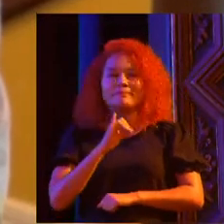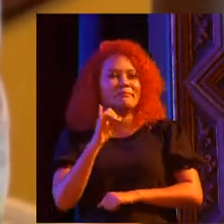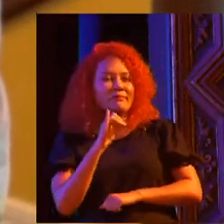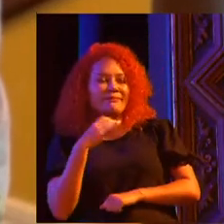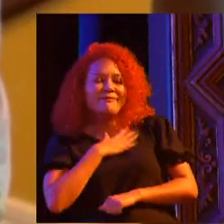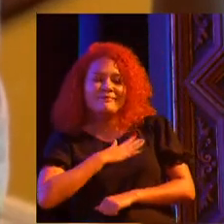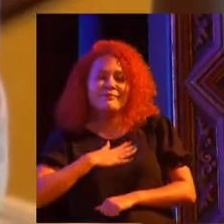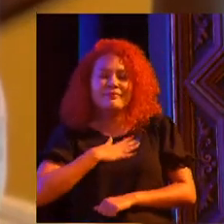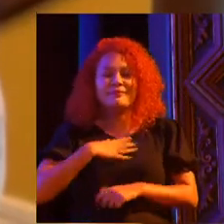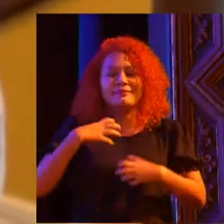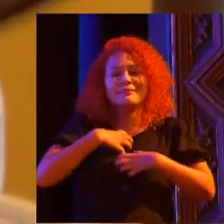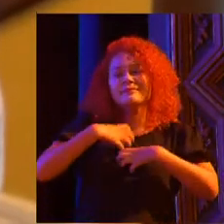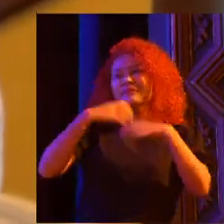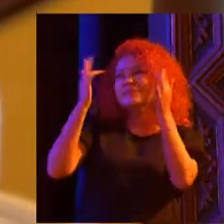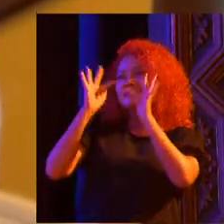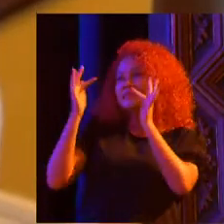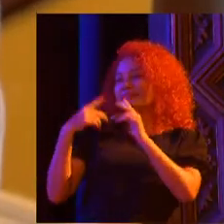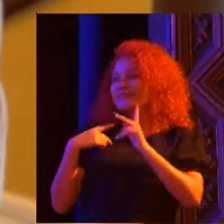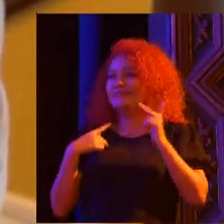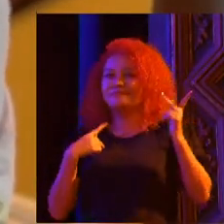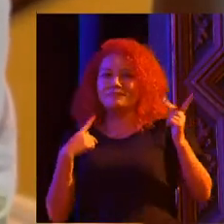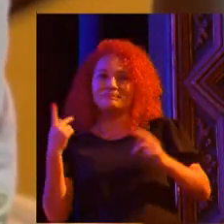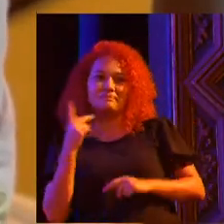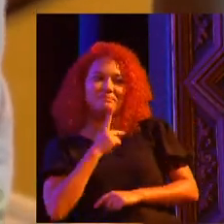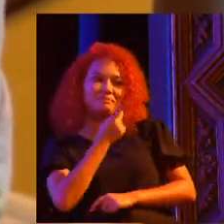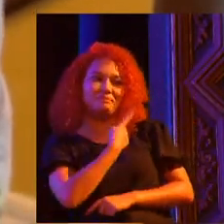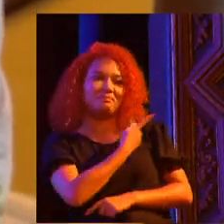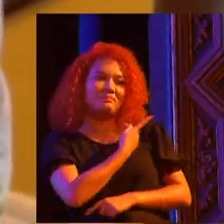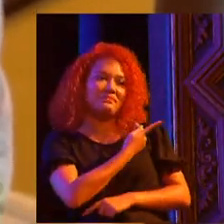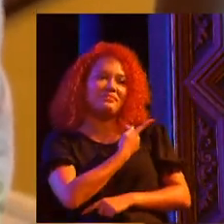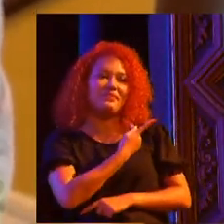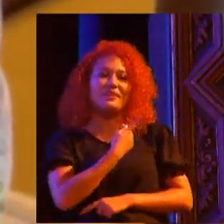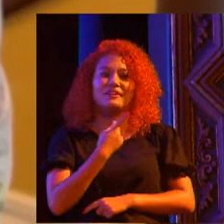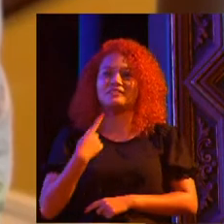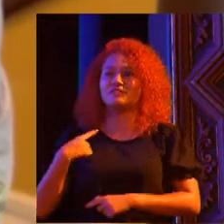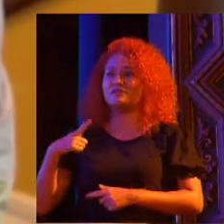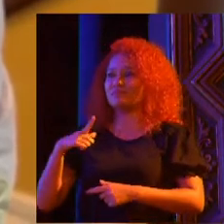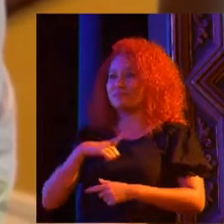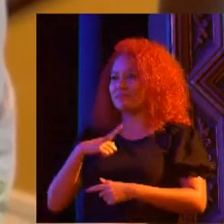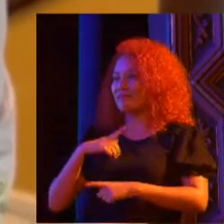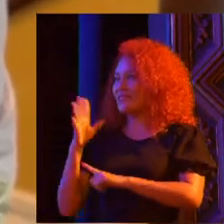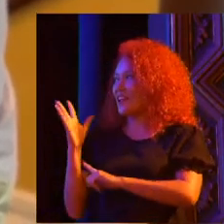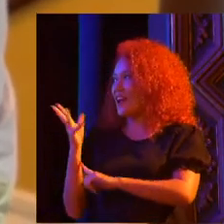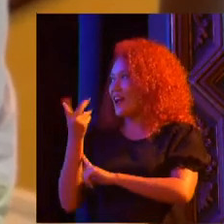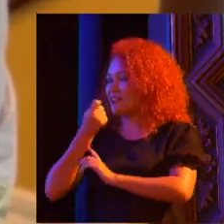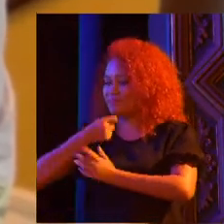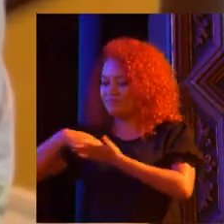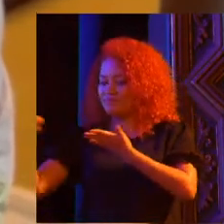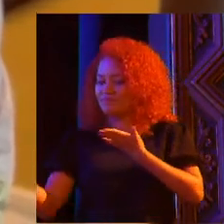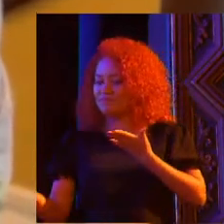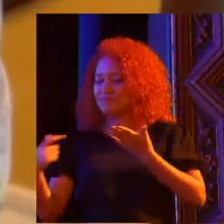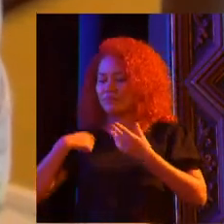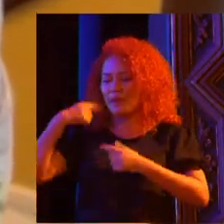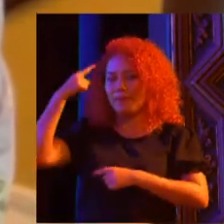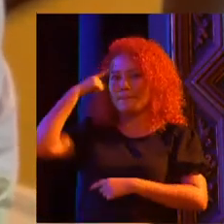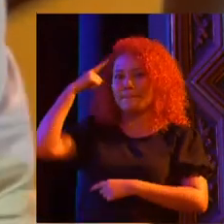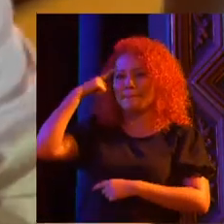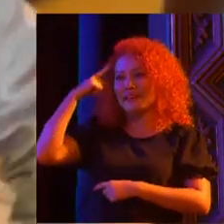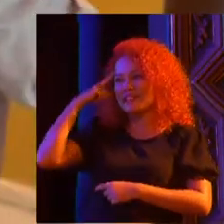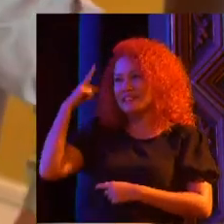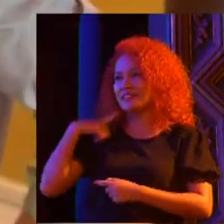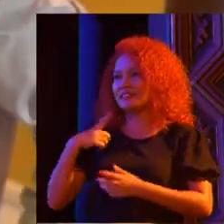aqui. A gente está muito feliz, eu e Roberta Carvalho, de assinar essa direção artística, pensar nesse conceito junto com o Arthur e toda essa